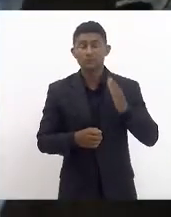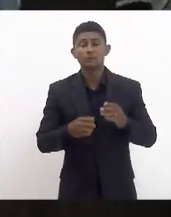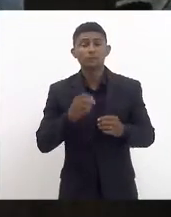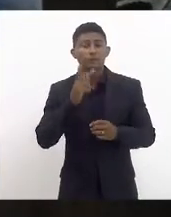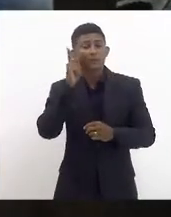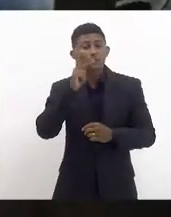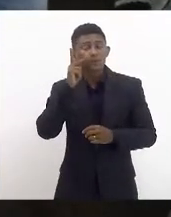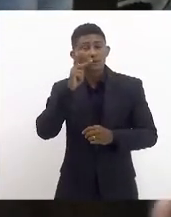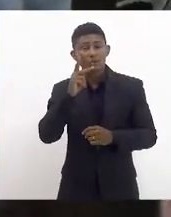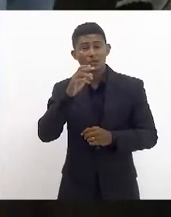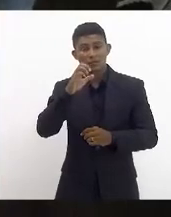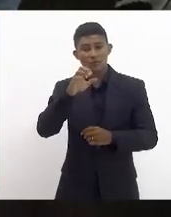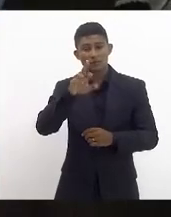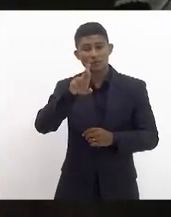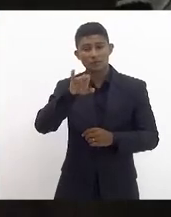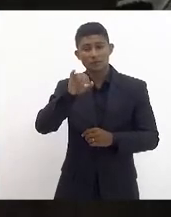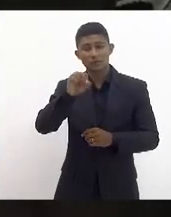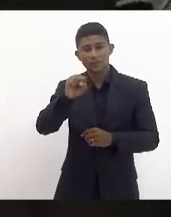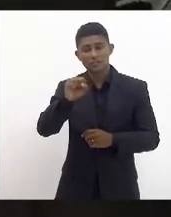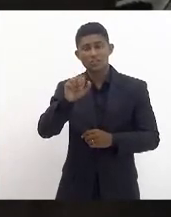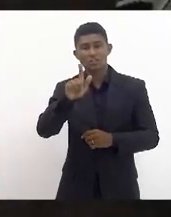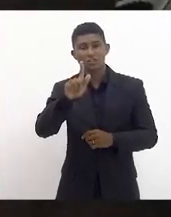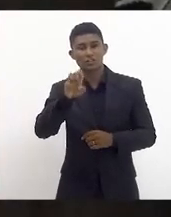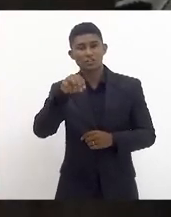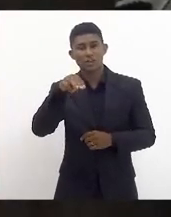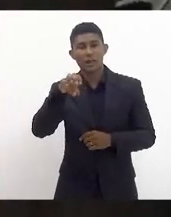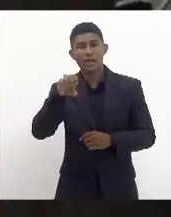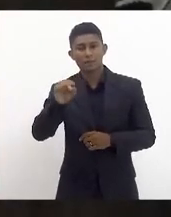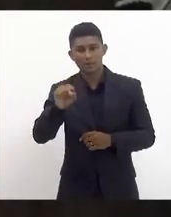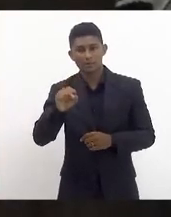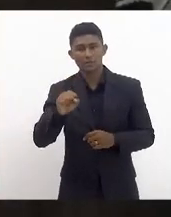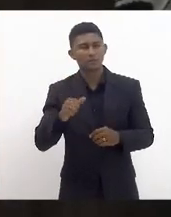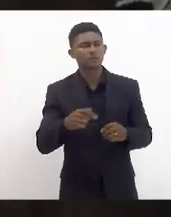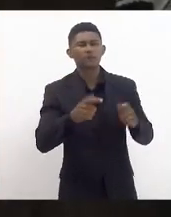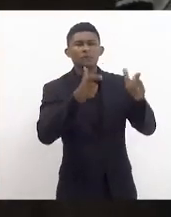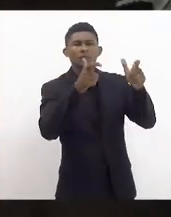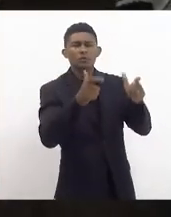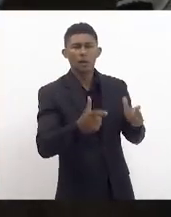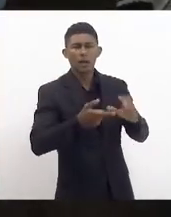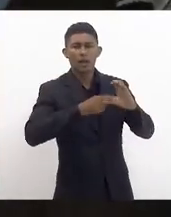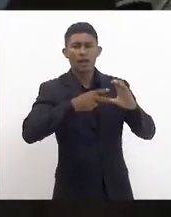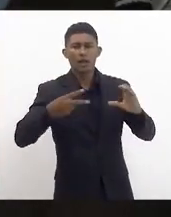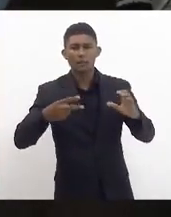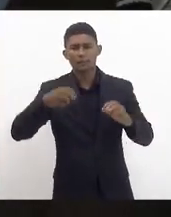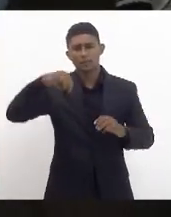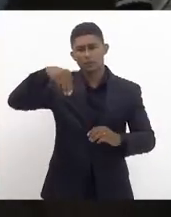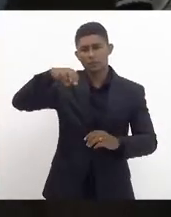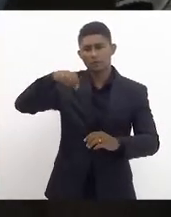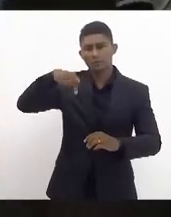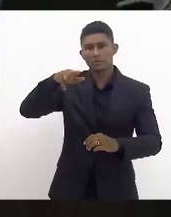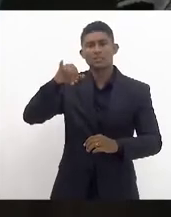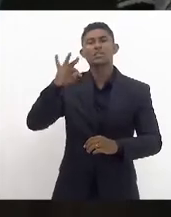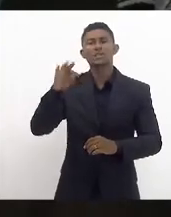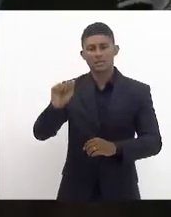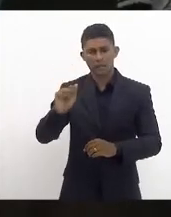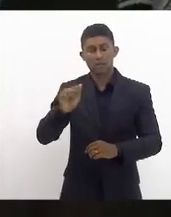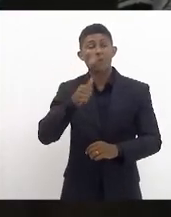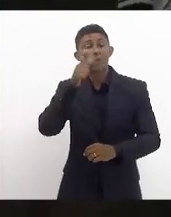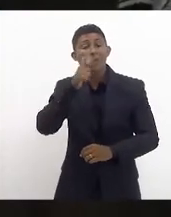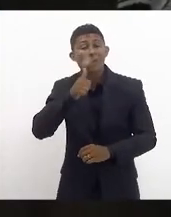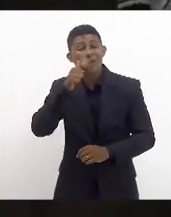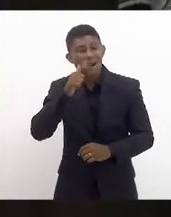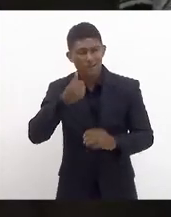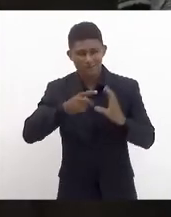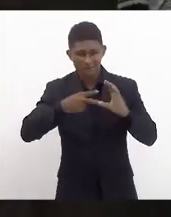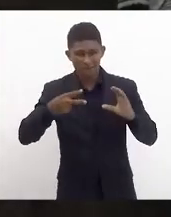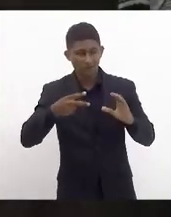Gêmeas. A vereadora Cris Gêmeas é no município de Mesquita, na Câmara Municipal de Mesquita. A vereadora Cris Gêmeas é a única que faz